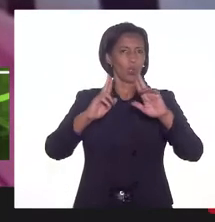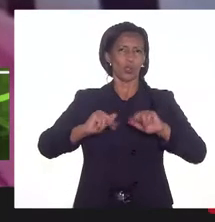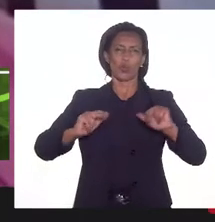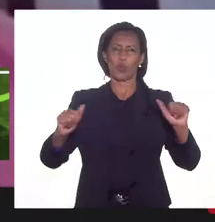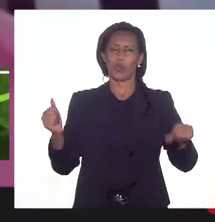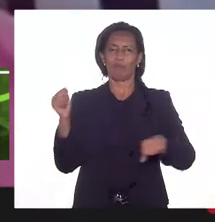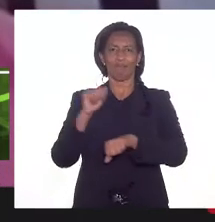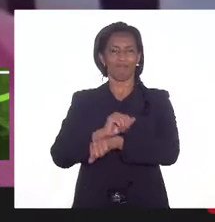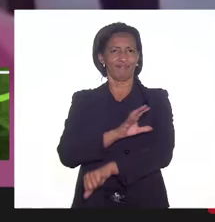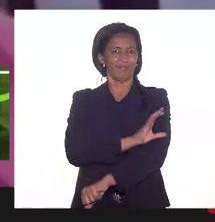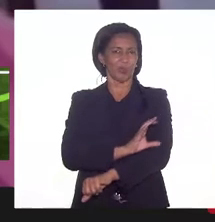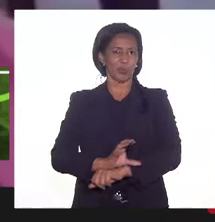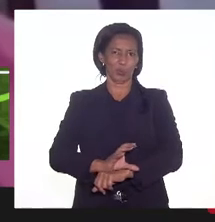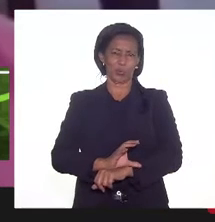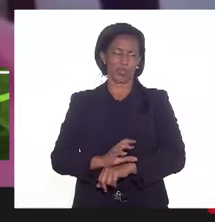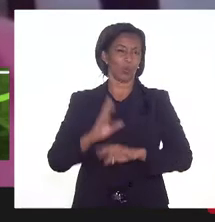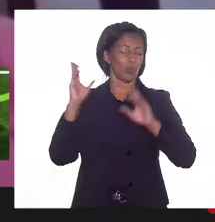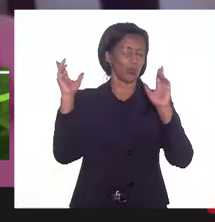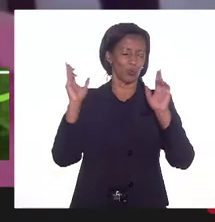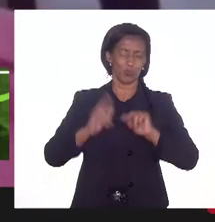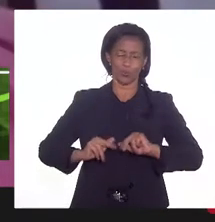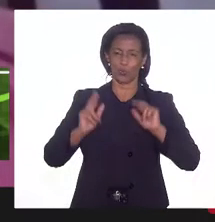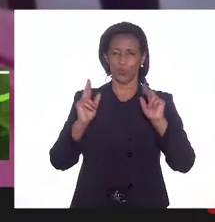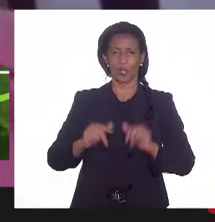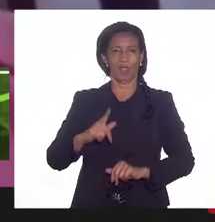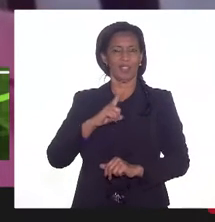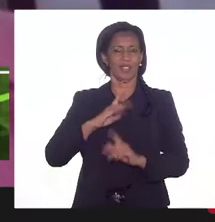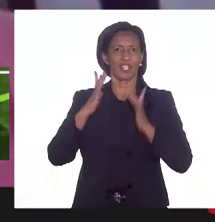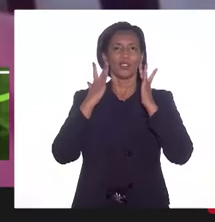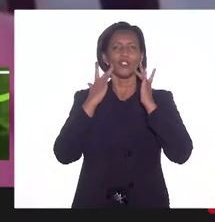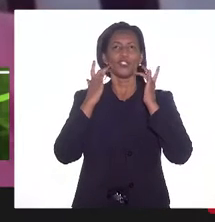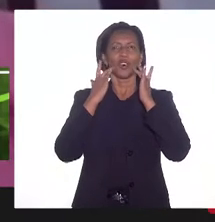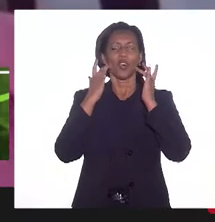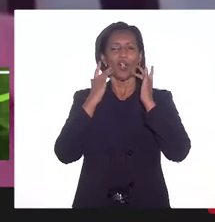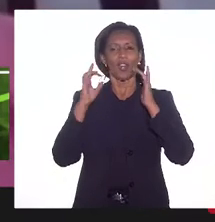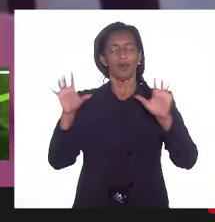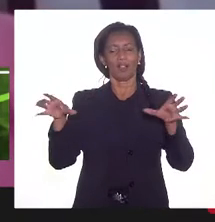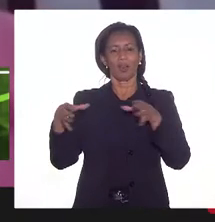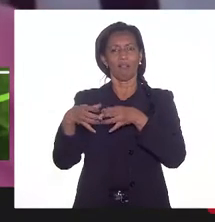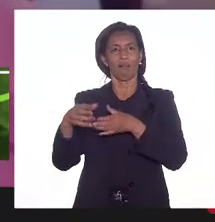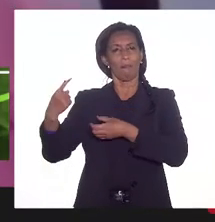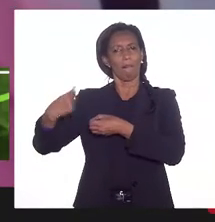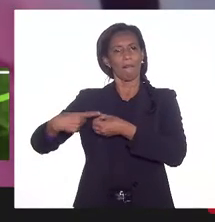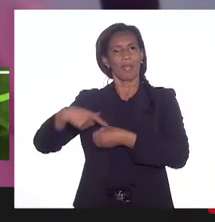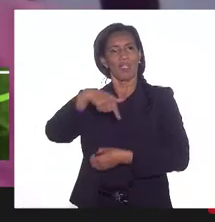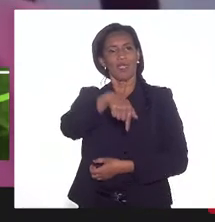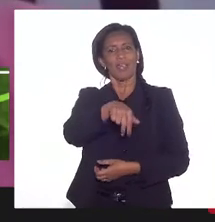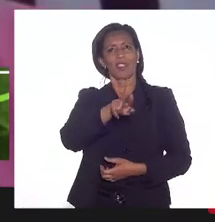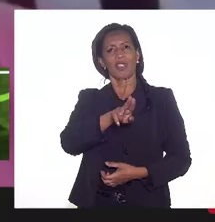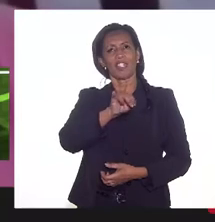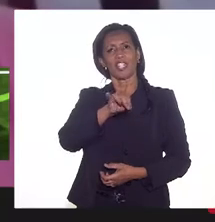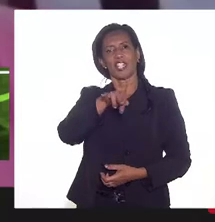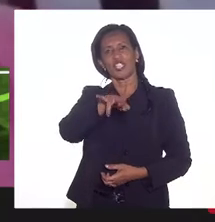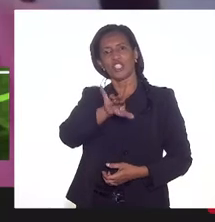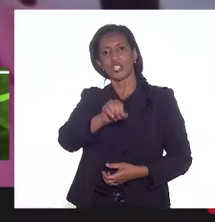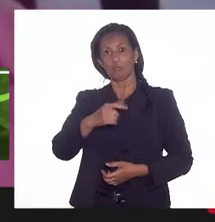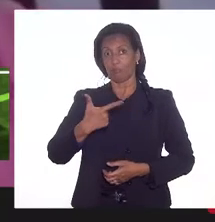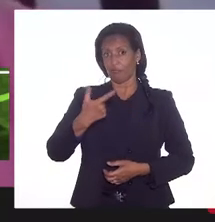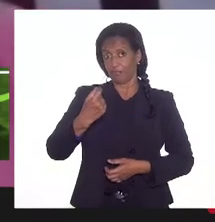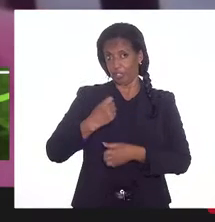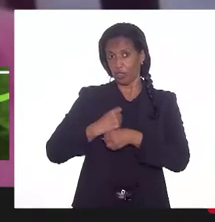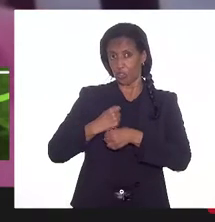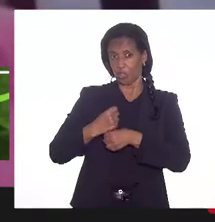cultura jamais vai deixar de ser da cultura uma escola de teatro em Quintino maravilhosa também que tem 20 anos de vida onde